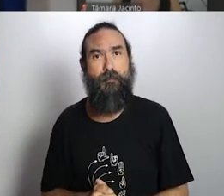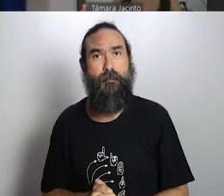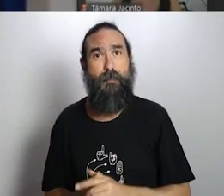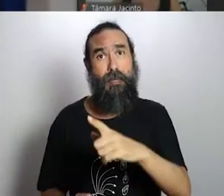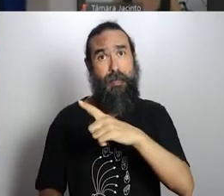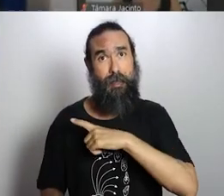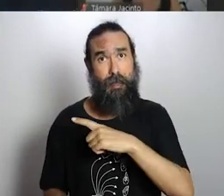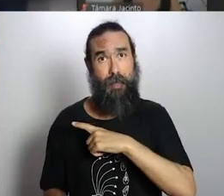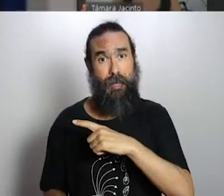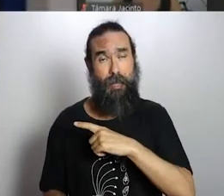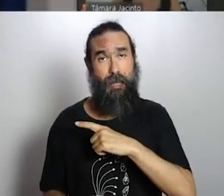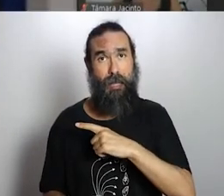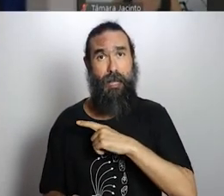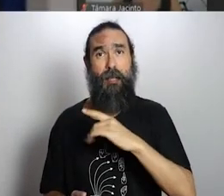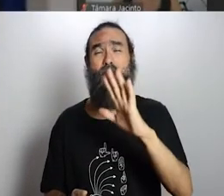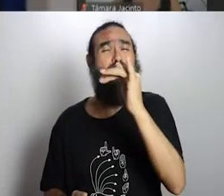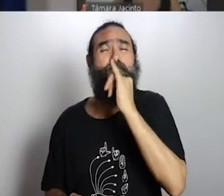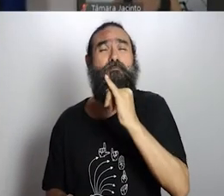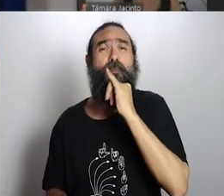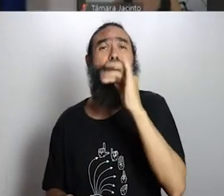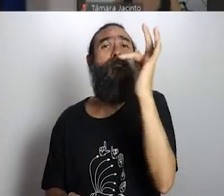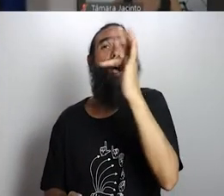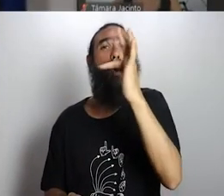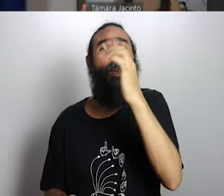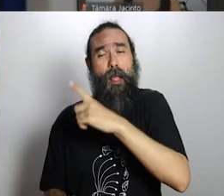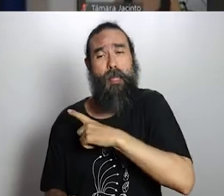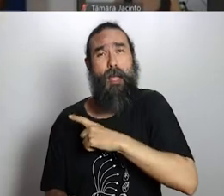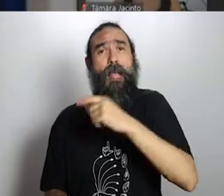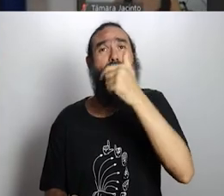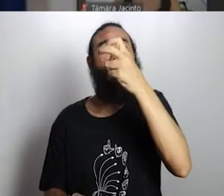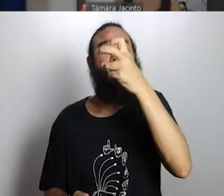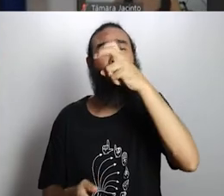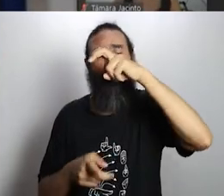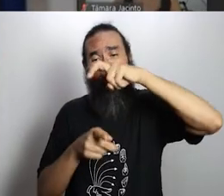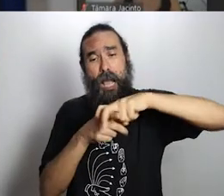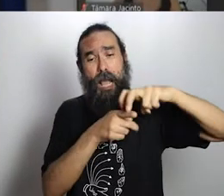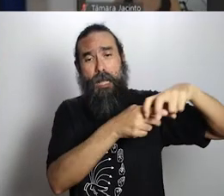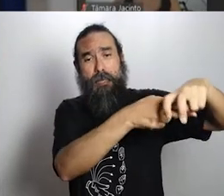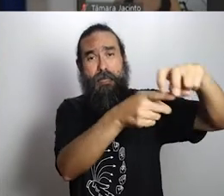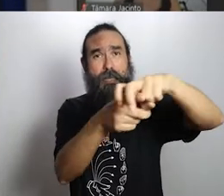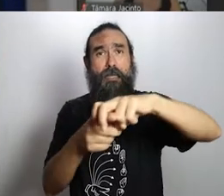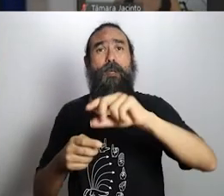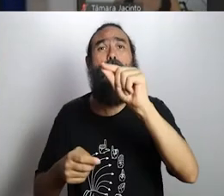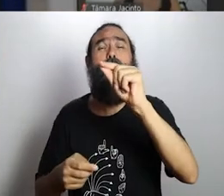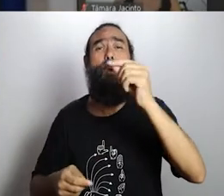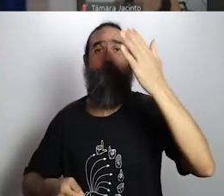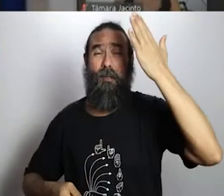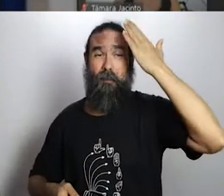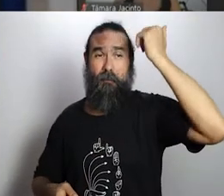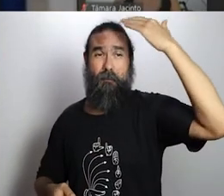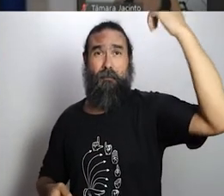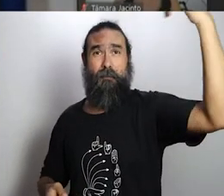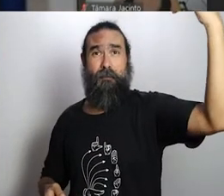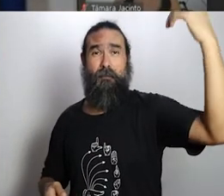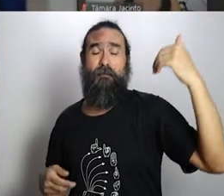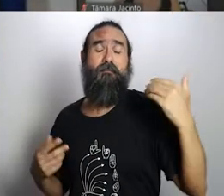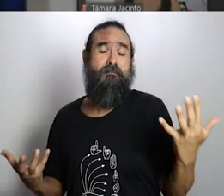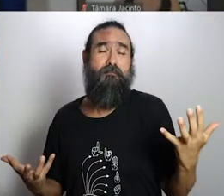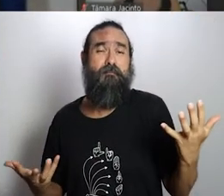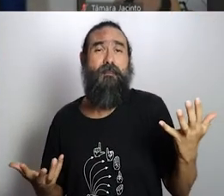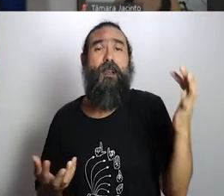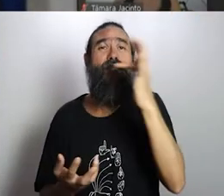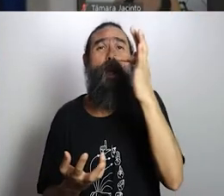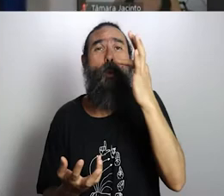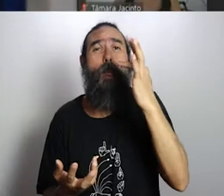de uma universidade na Sorbonne, em qualquer lugar do mundo. E eu queria que você falasse de verdade sobre, para